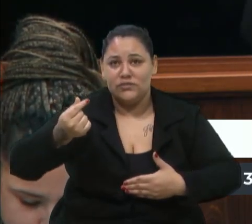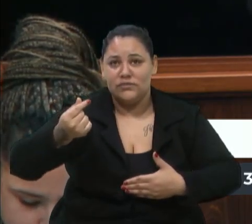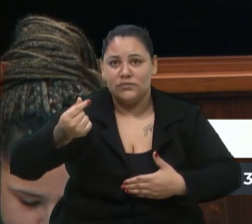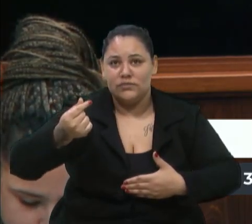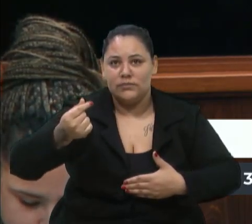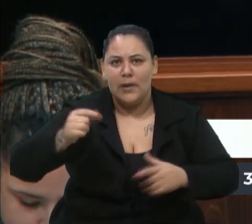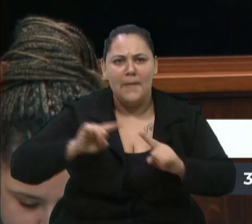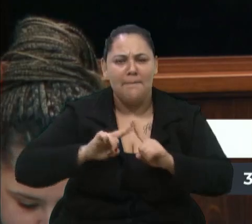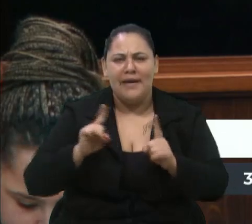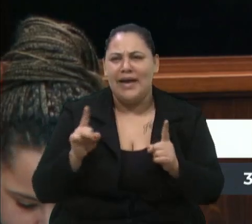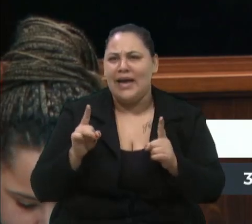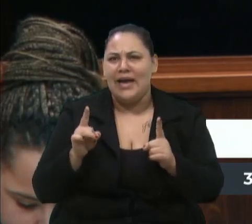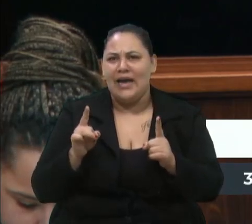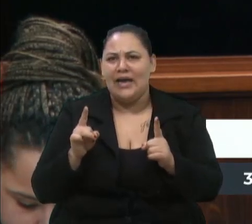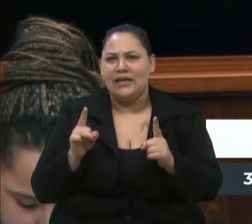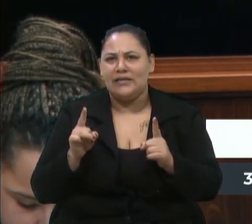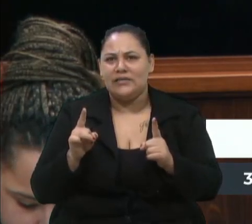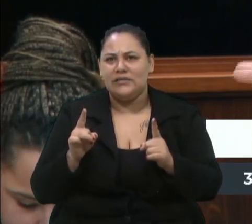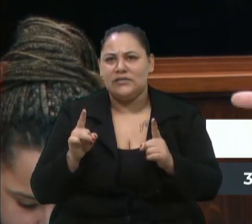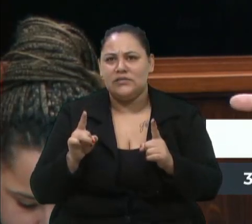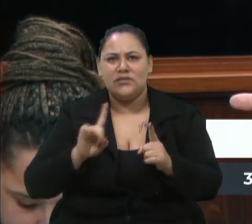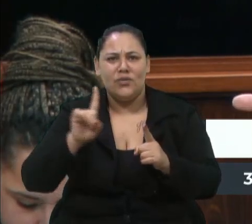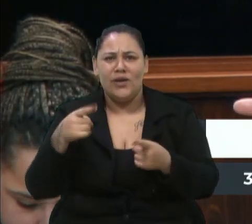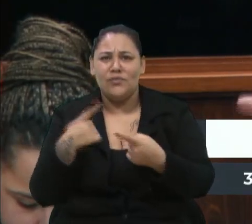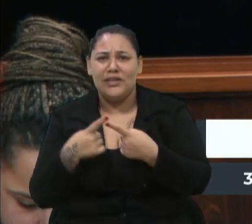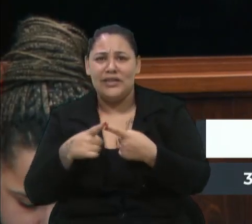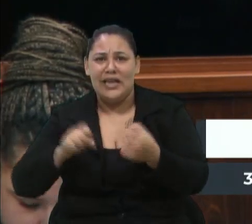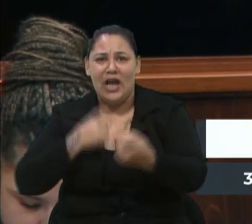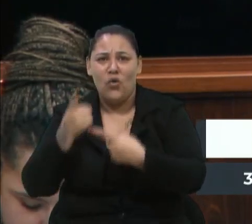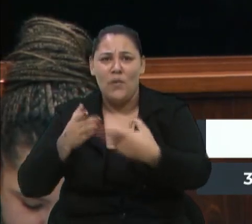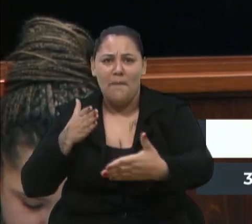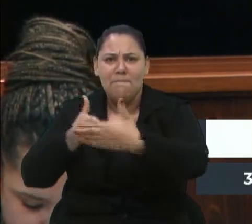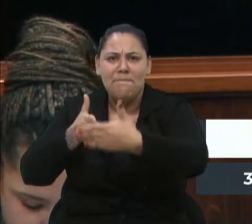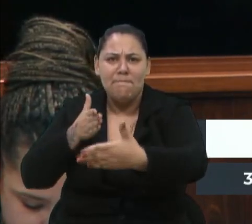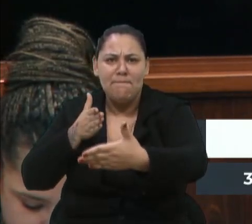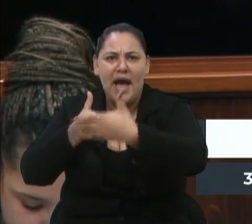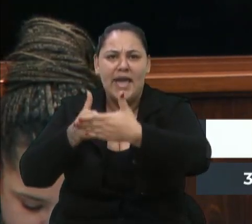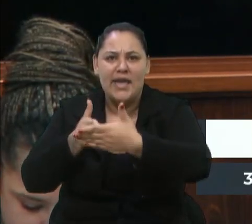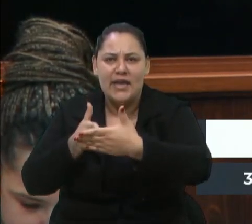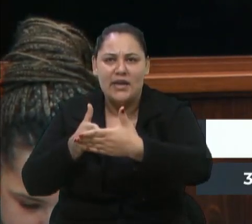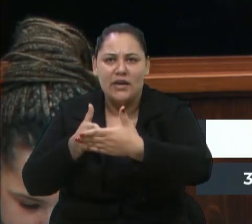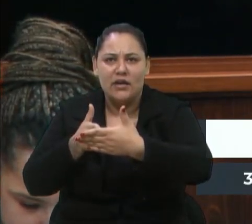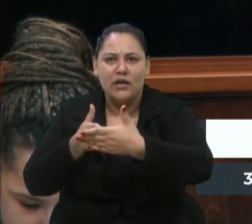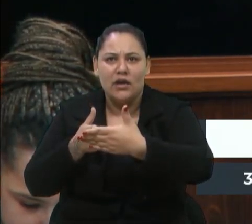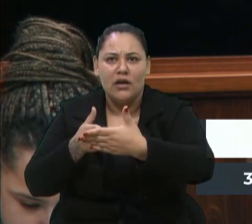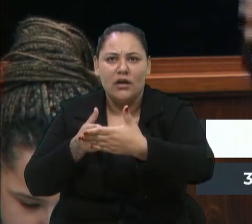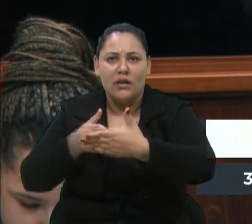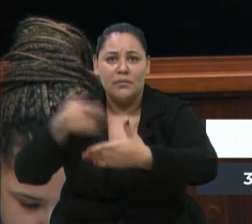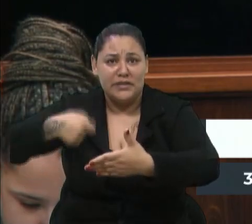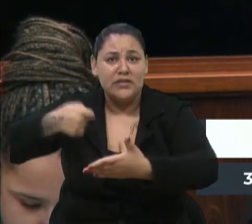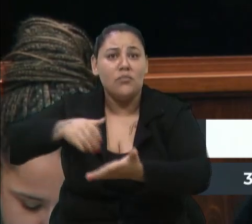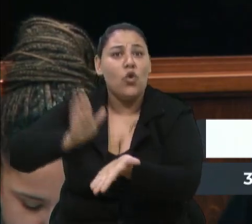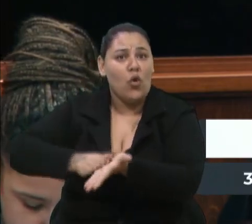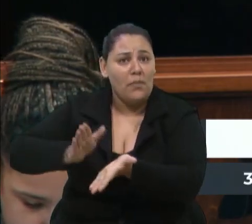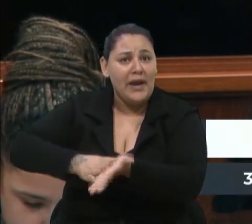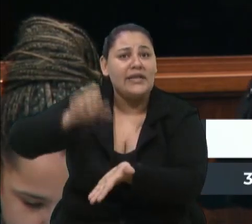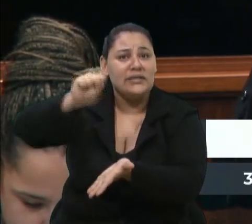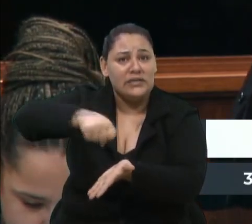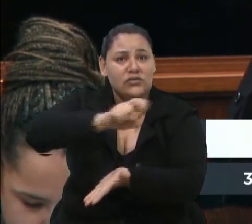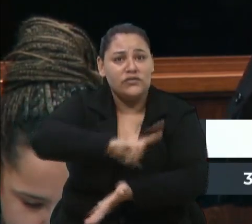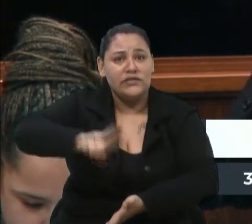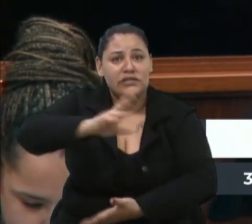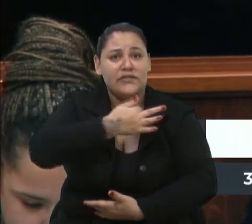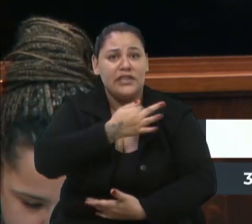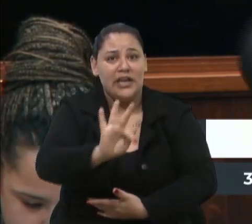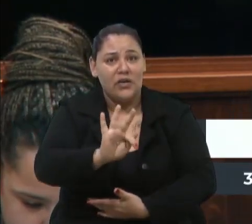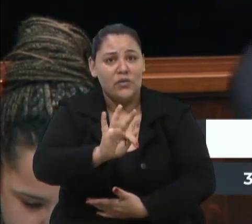não é porque tem essa incongruência que nós temos que ser contra ou obstaculizar. Então, nós temos que cobrar que a Universidade Federal ela